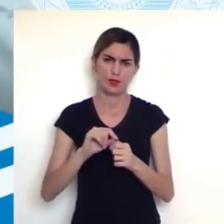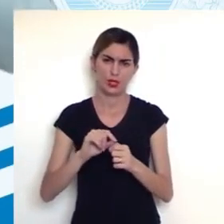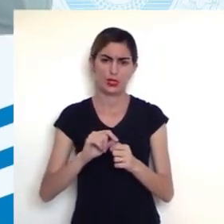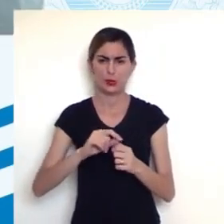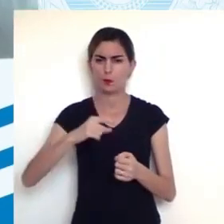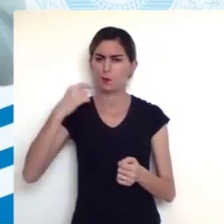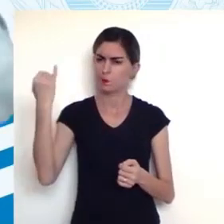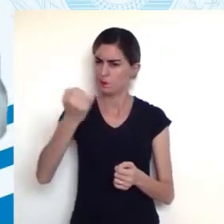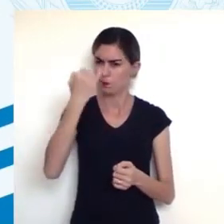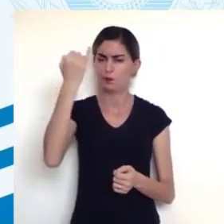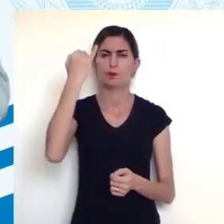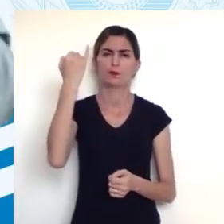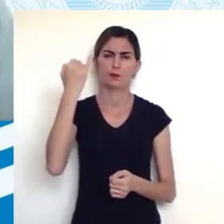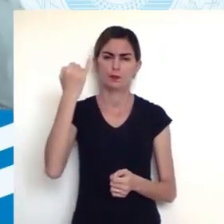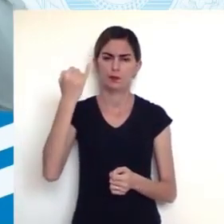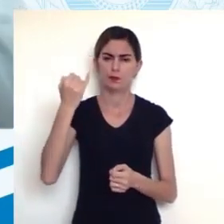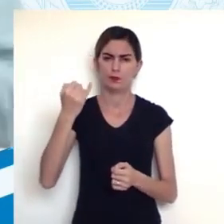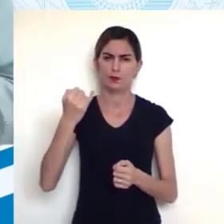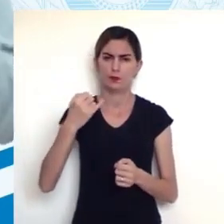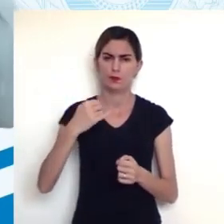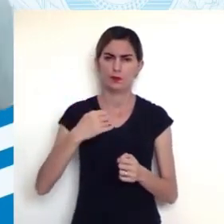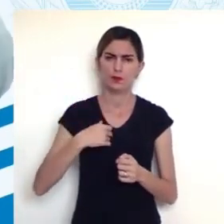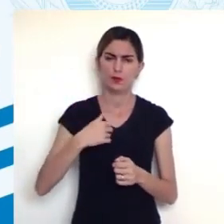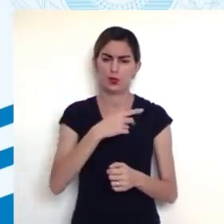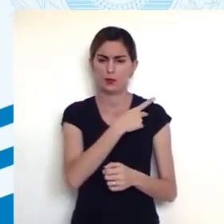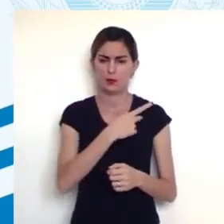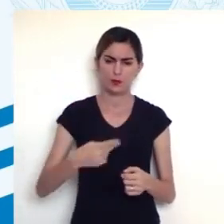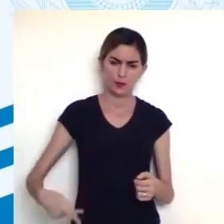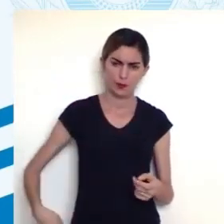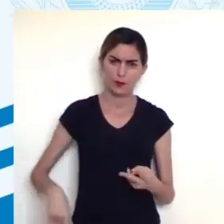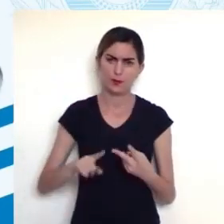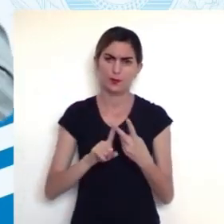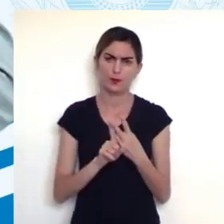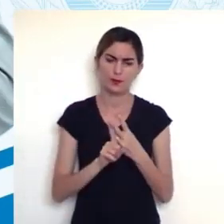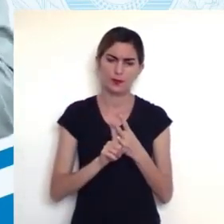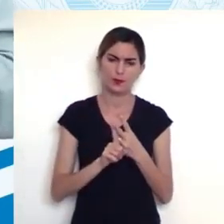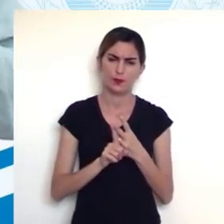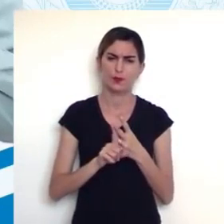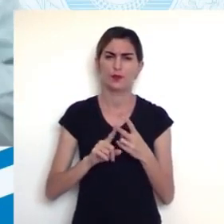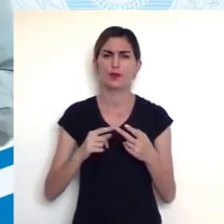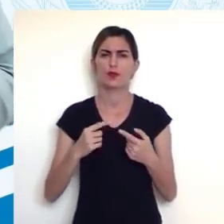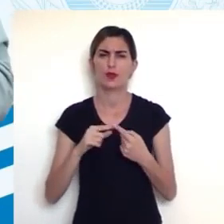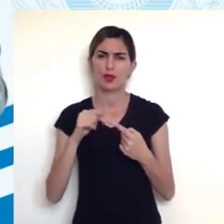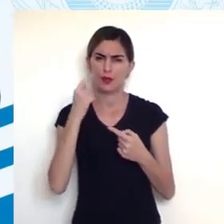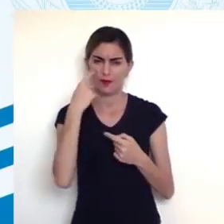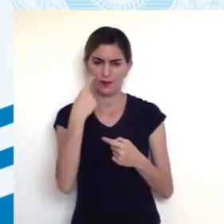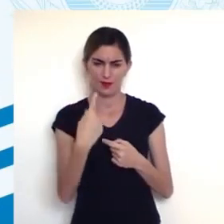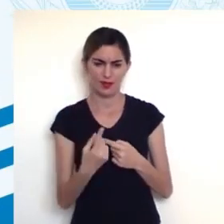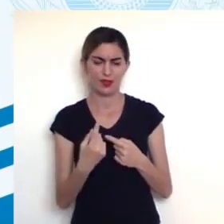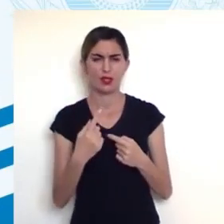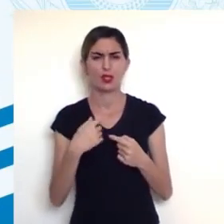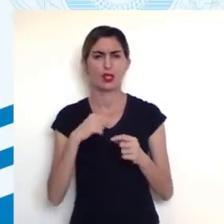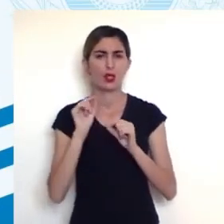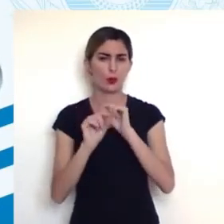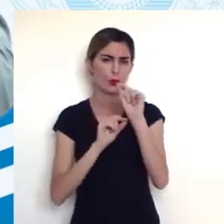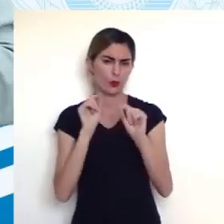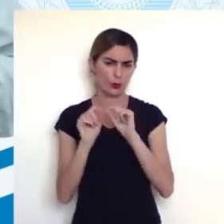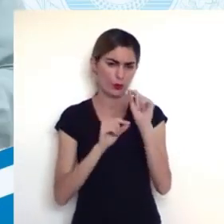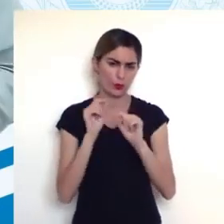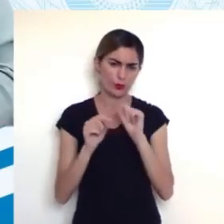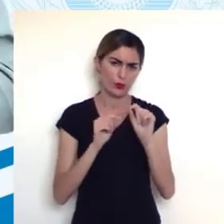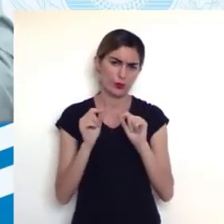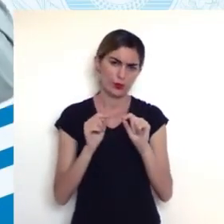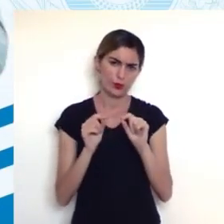fator determinante, na realidade, para o crescimento urbanístico, né? Para a